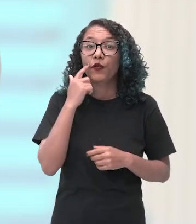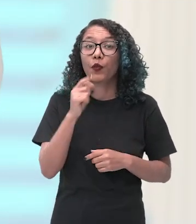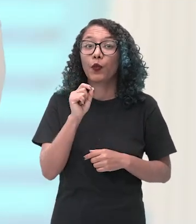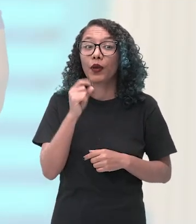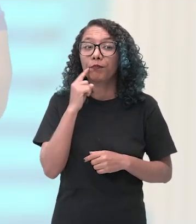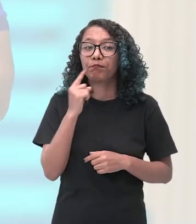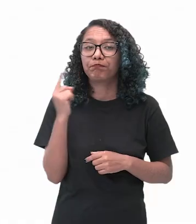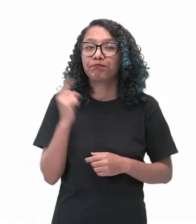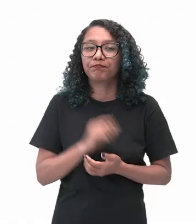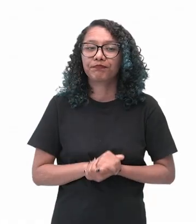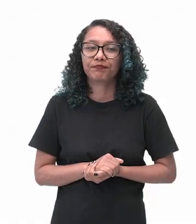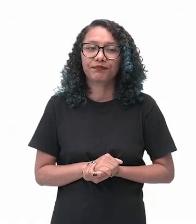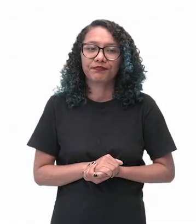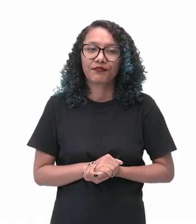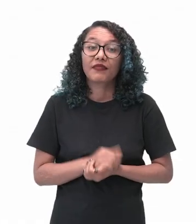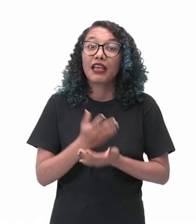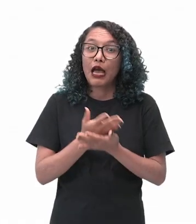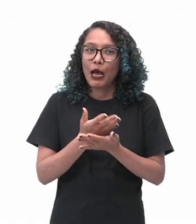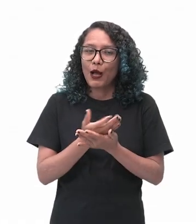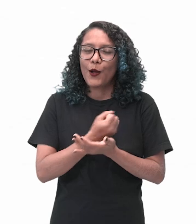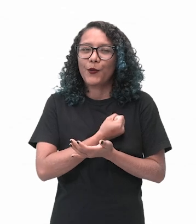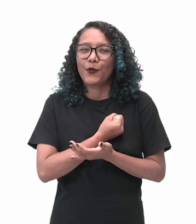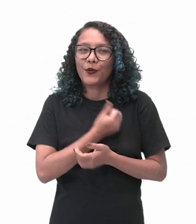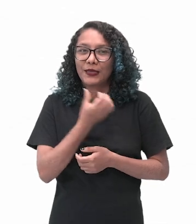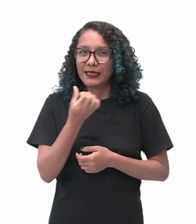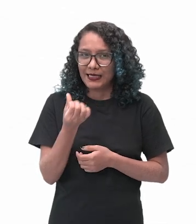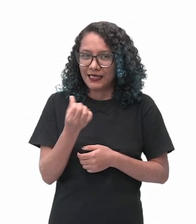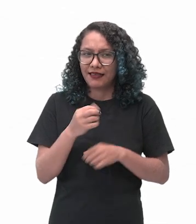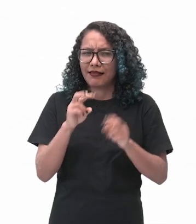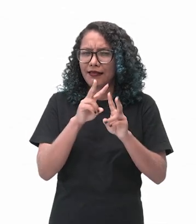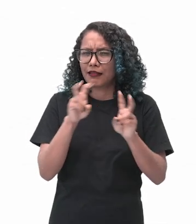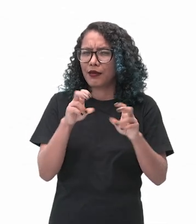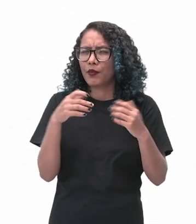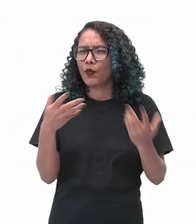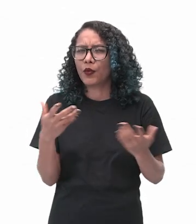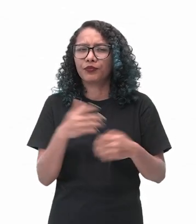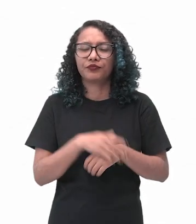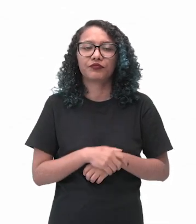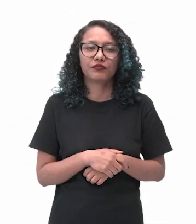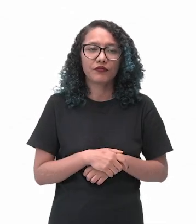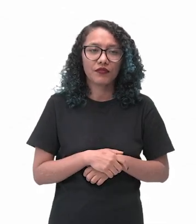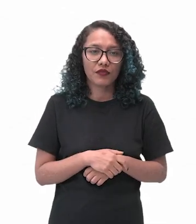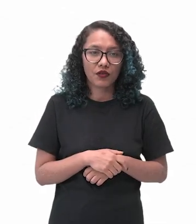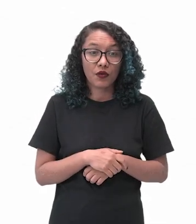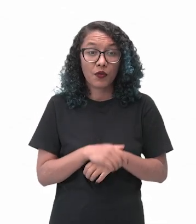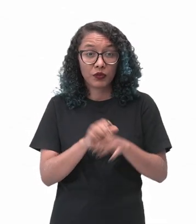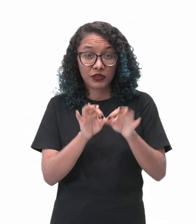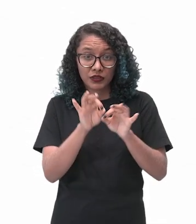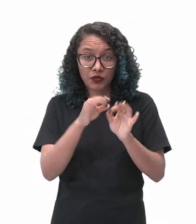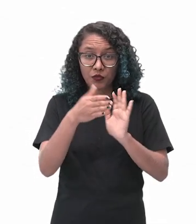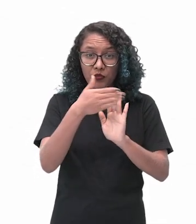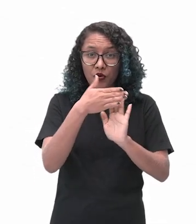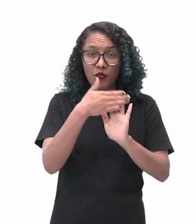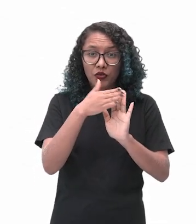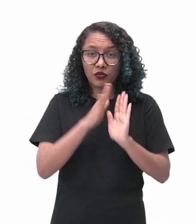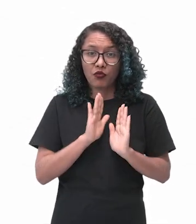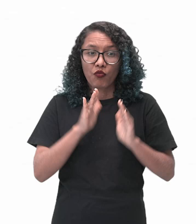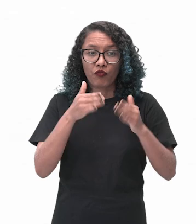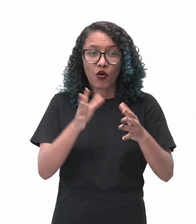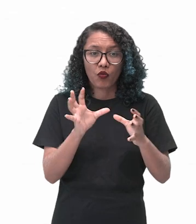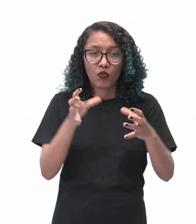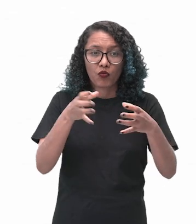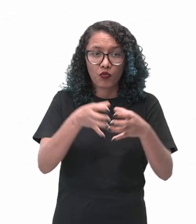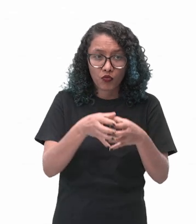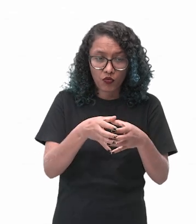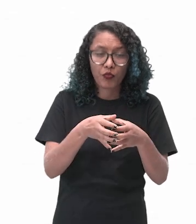aí? É a aula de número 6, Objetos de Conhecimento. Formulação de propostas que atendam